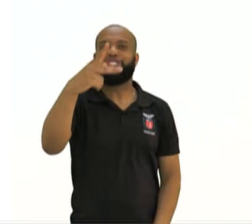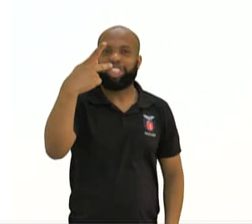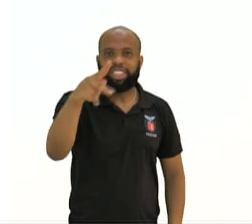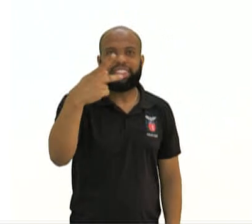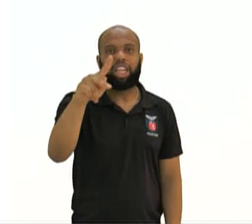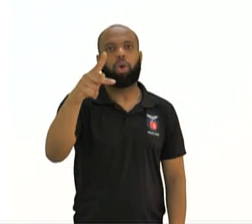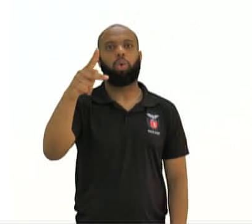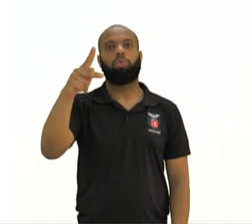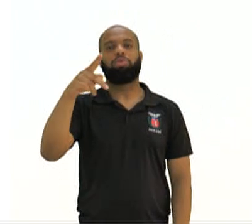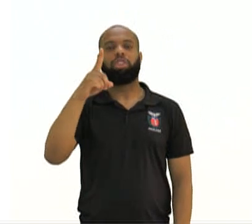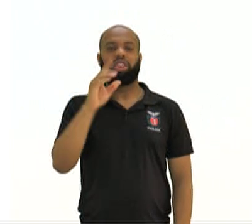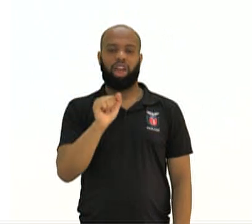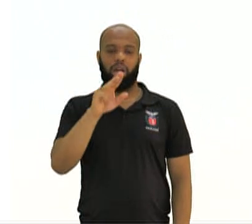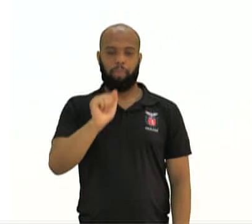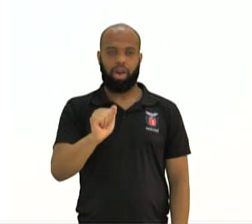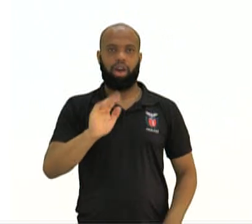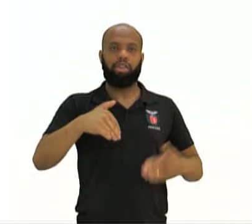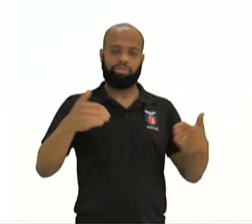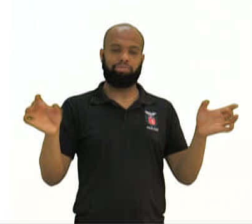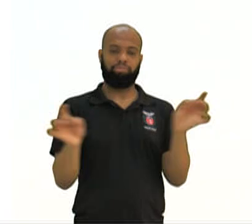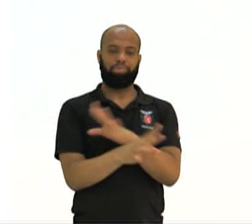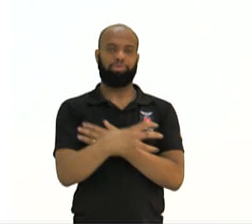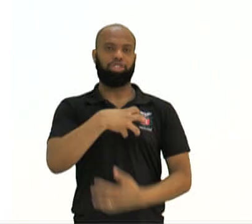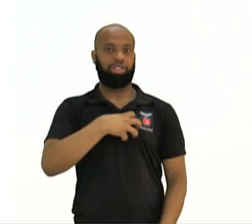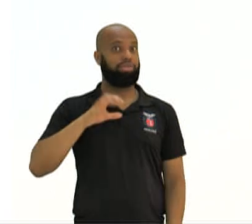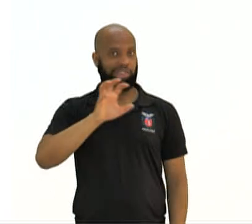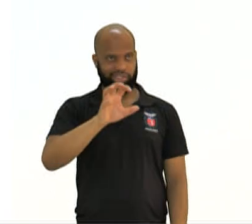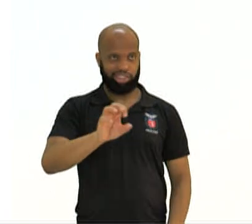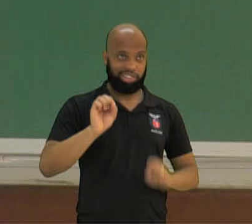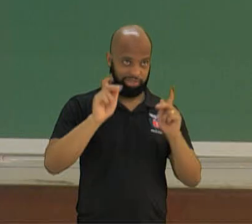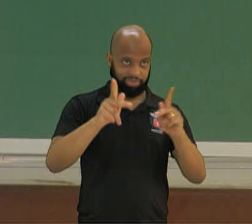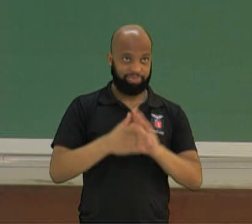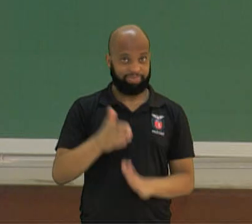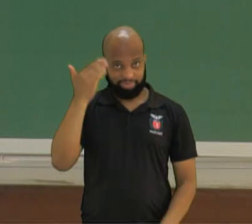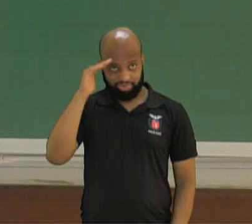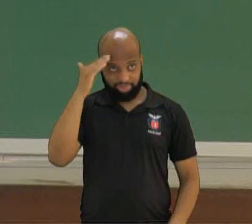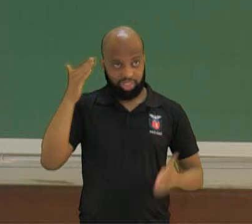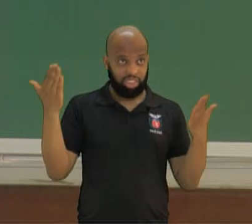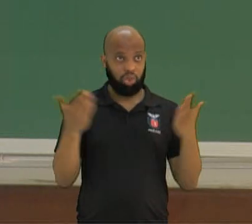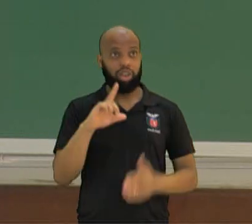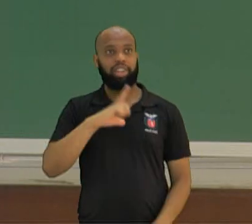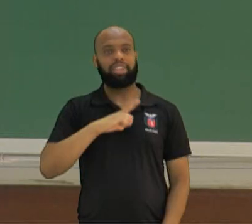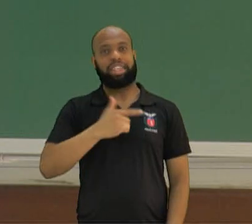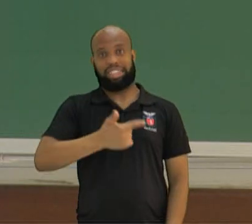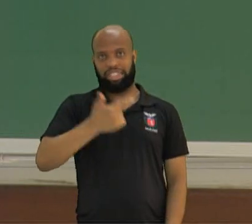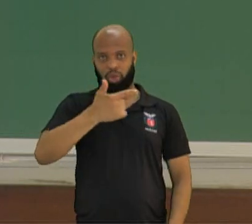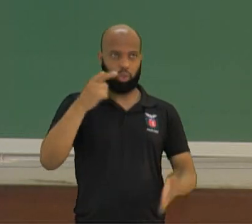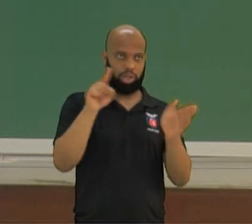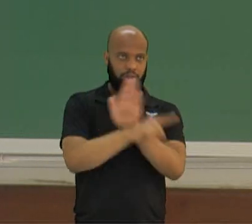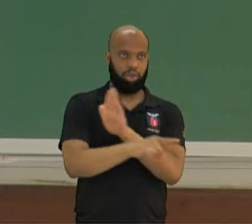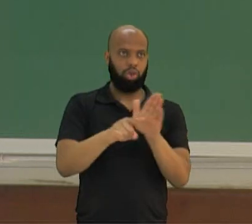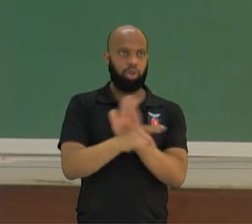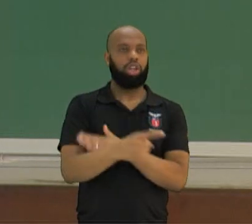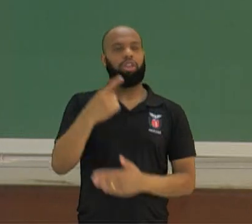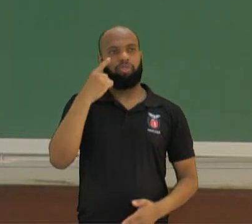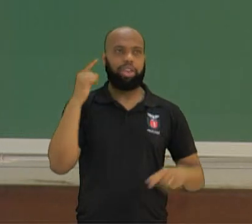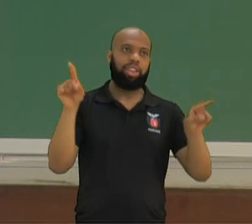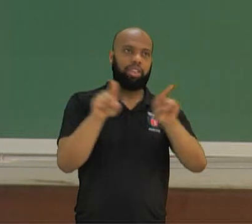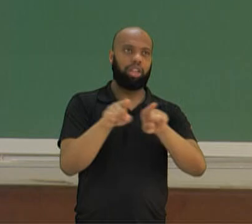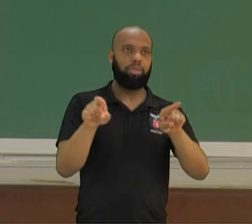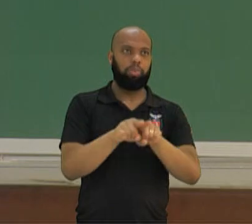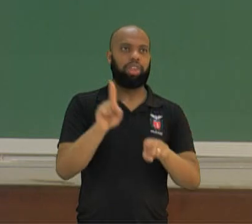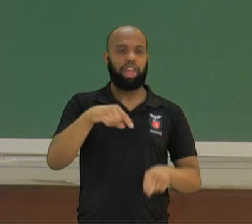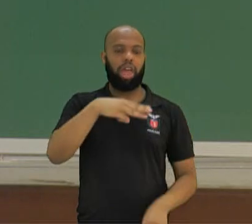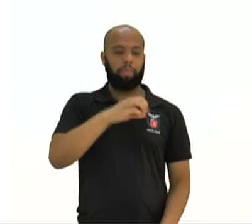o jogo acabaria, né, neste lance, ok? Então, vamos para o nosso segundo exercício. Também é um